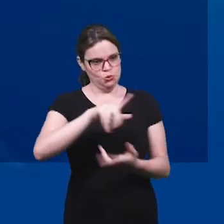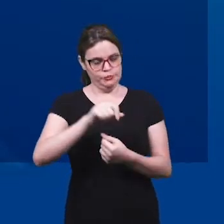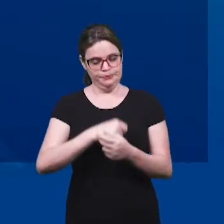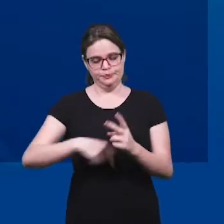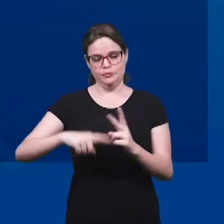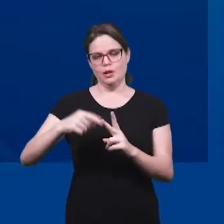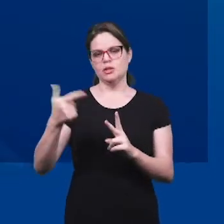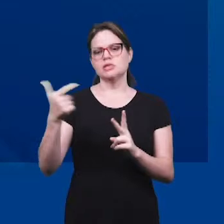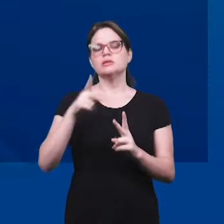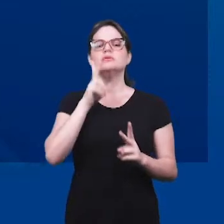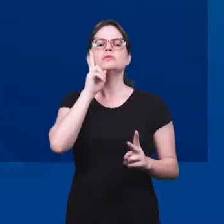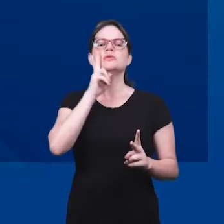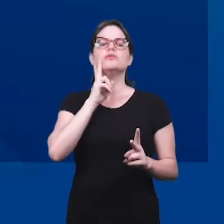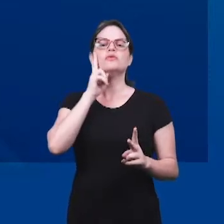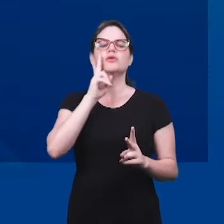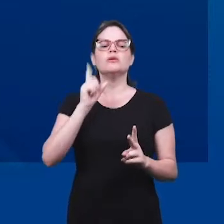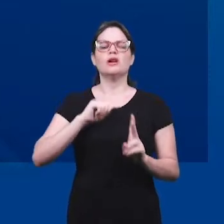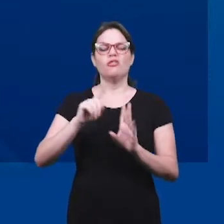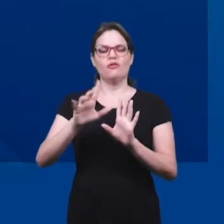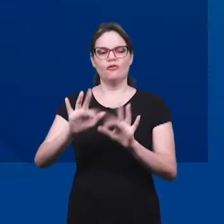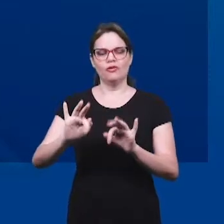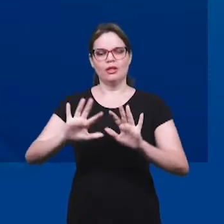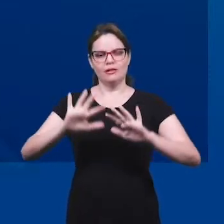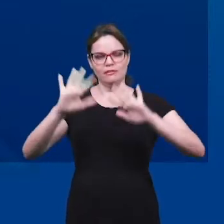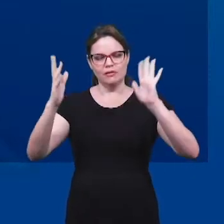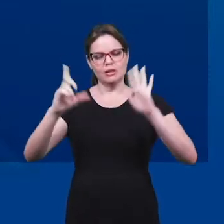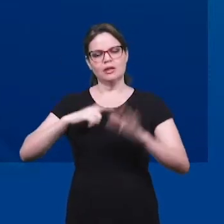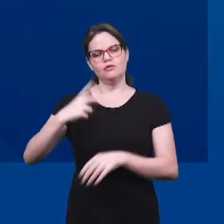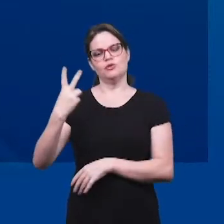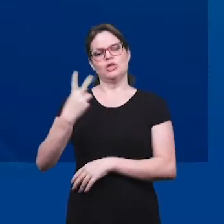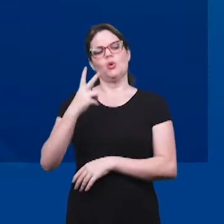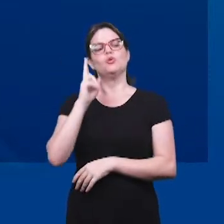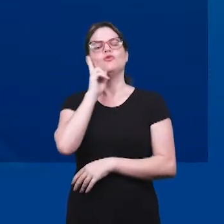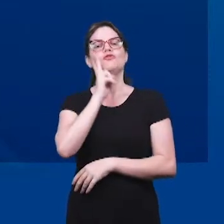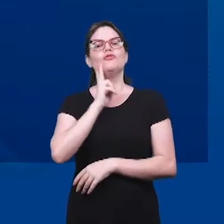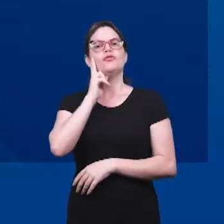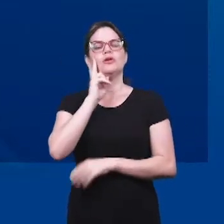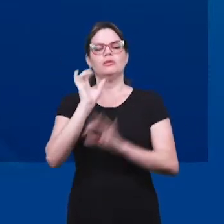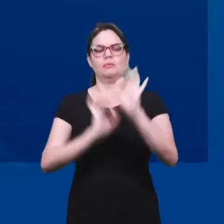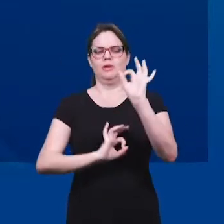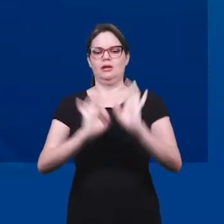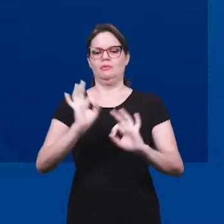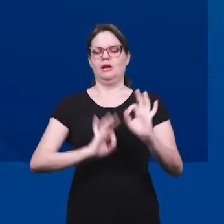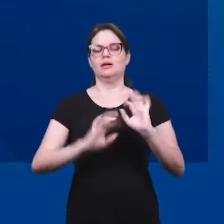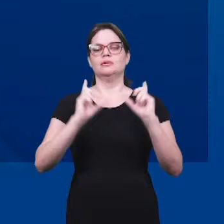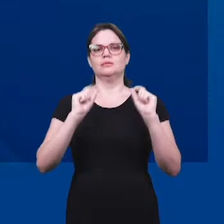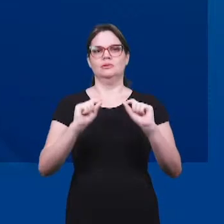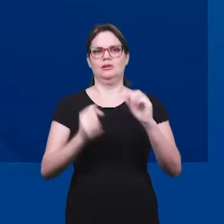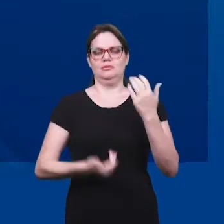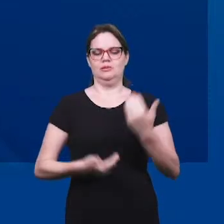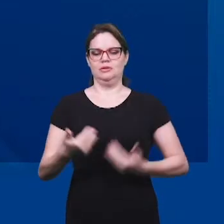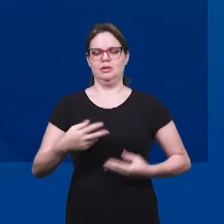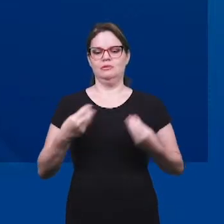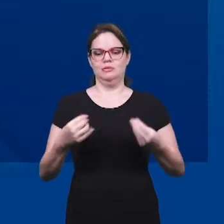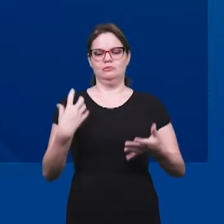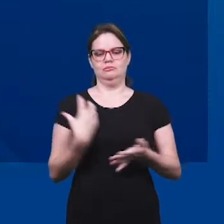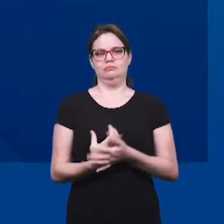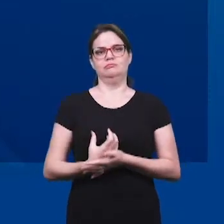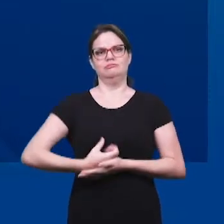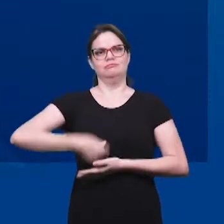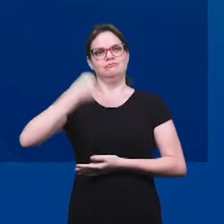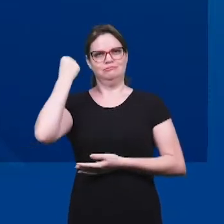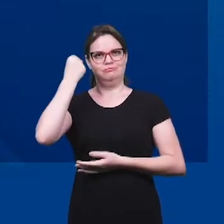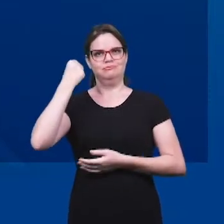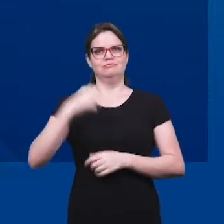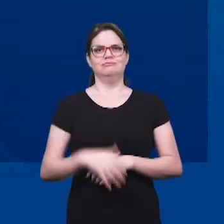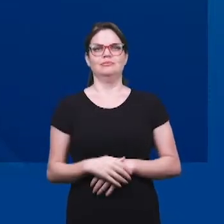nos habla del misterio del derramamiento del Espíritu Santo, preparando a la iglesia para el arrebatamiento.